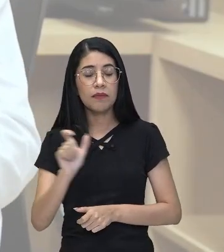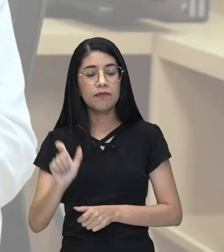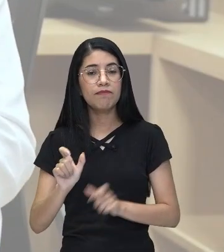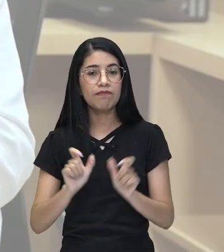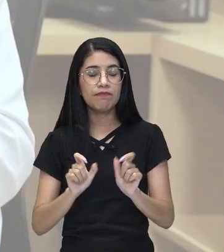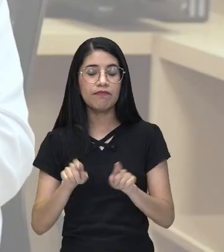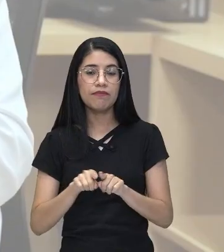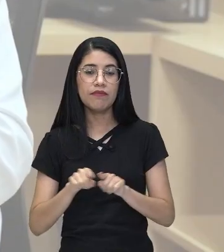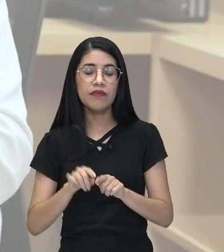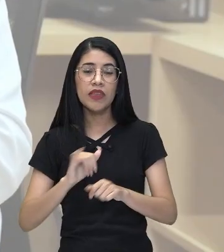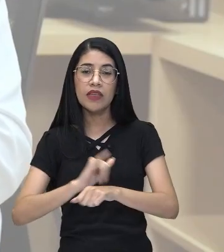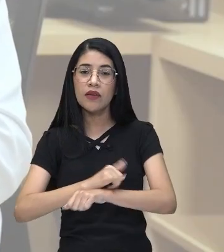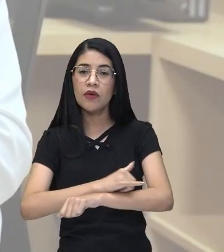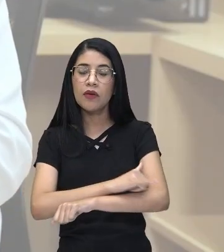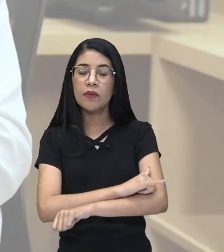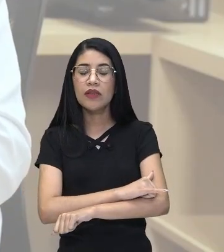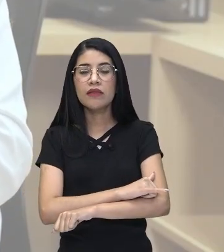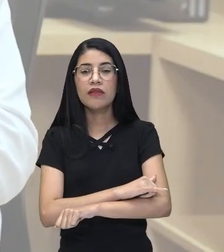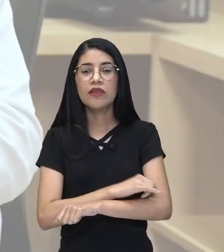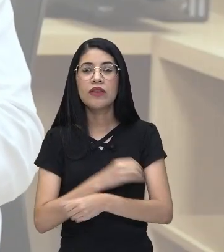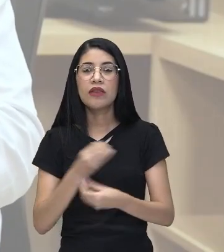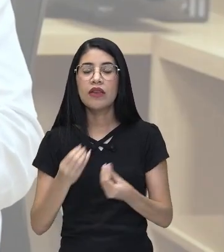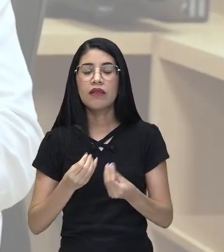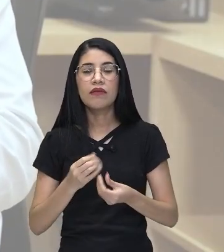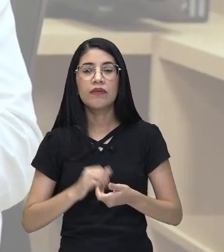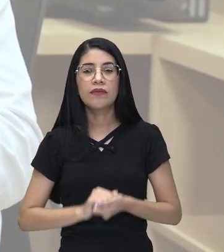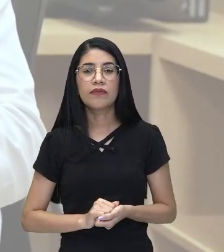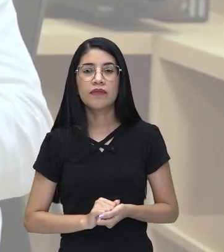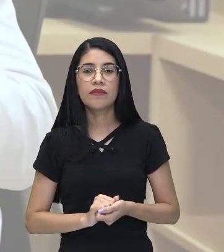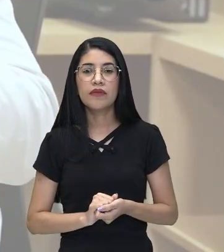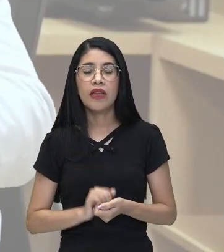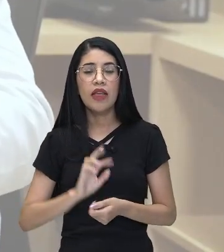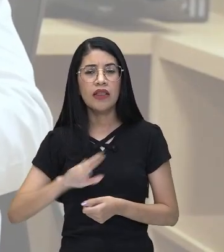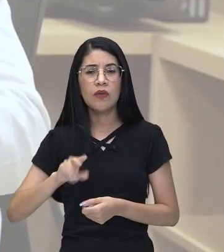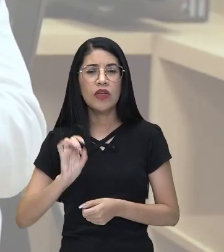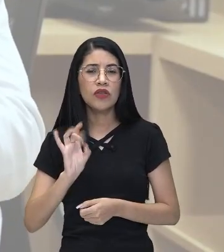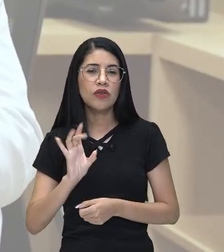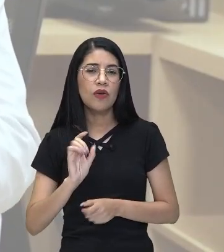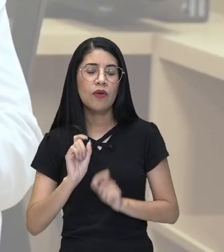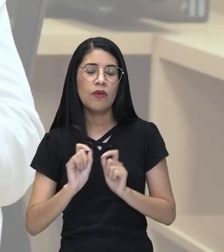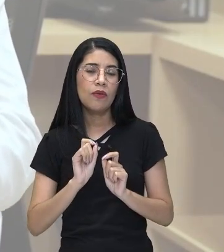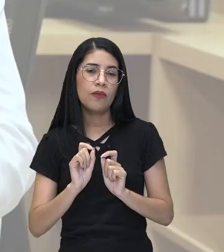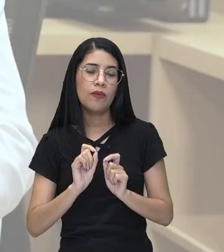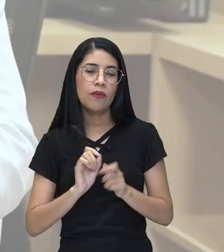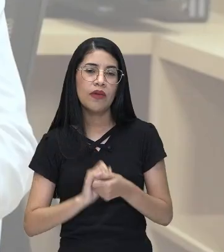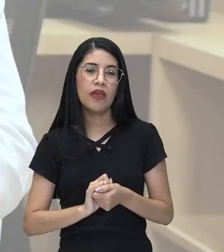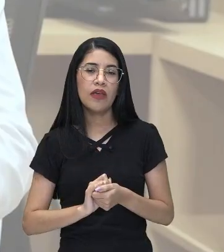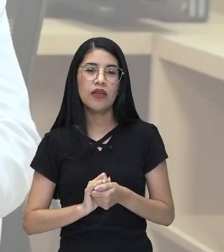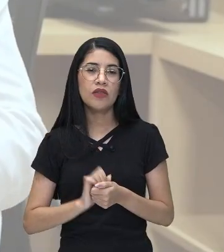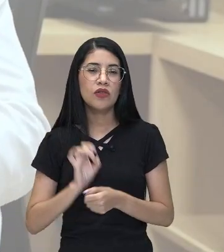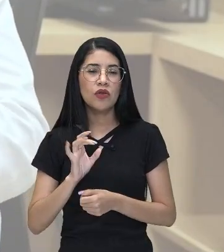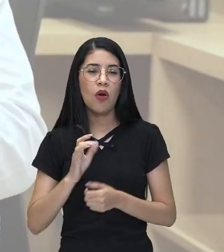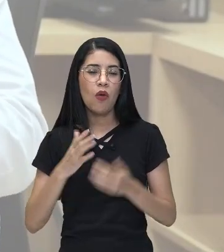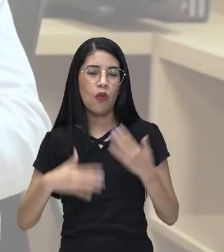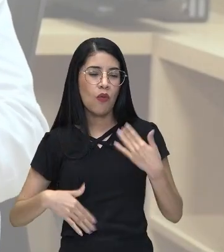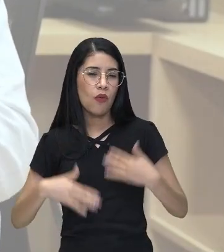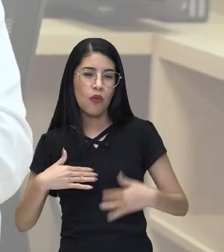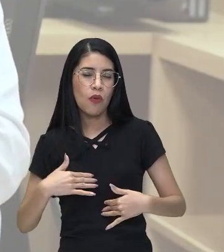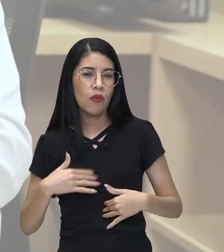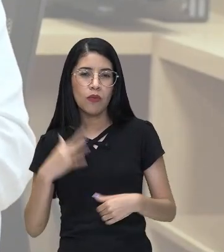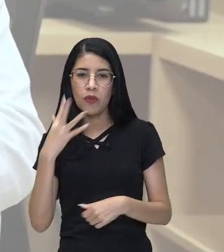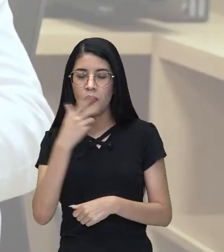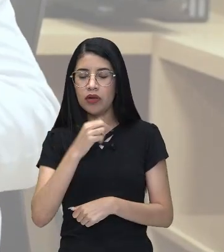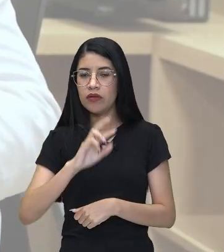A obesidade, ela vai muito além, o problema da obesidade vai muito além da estética, né? A